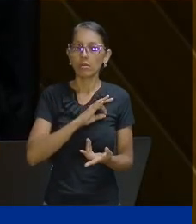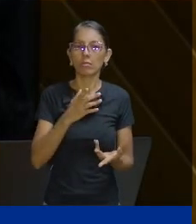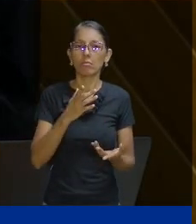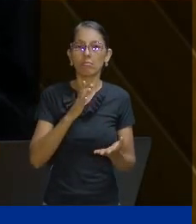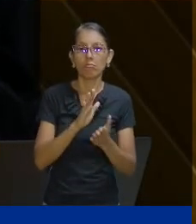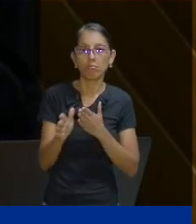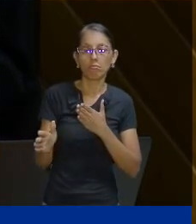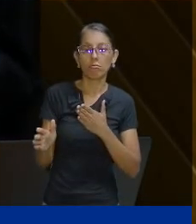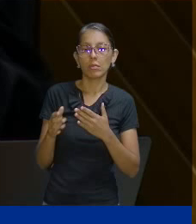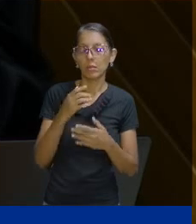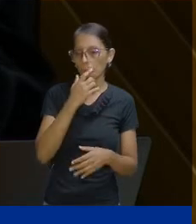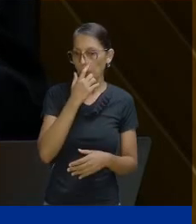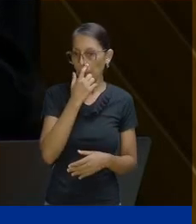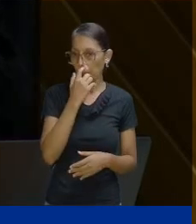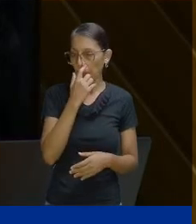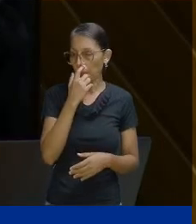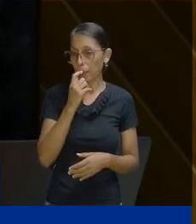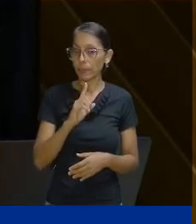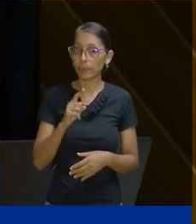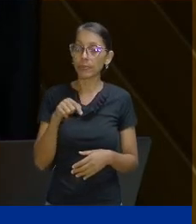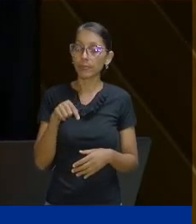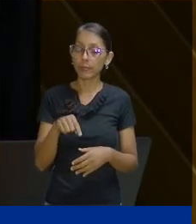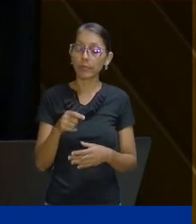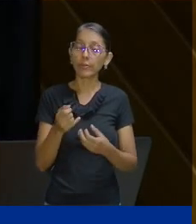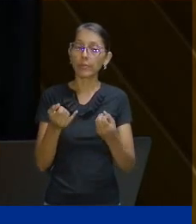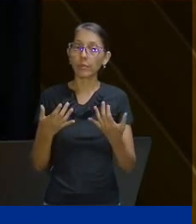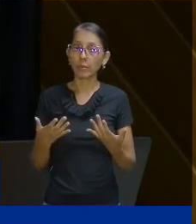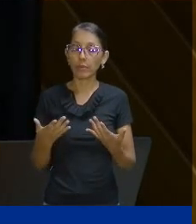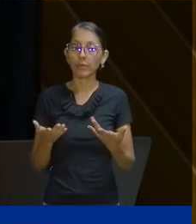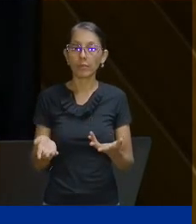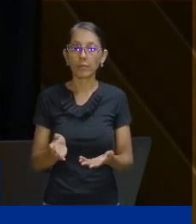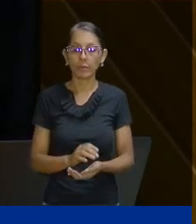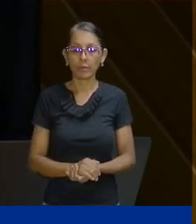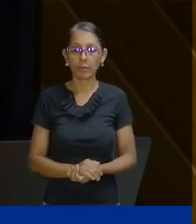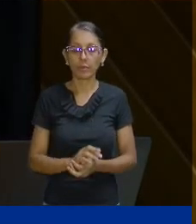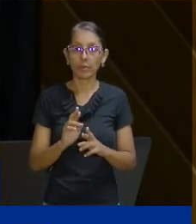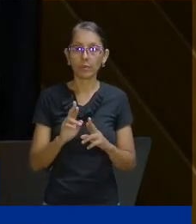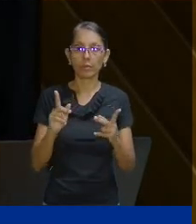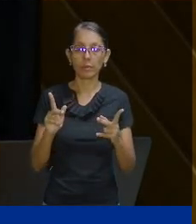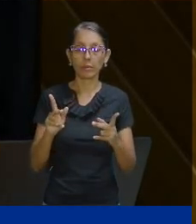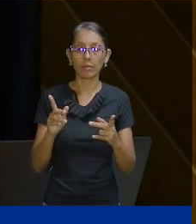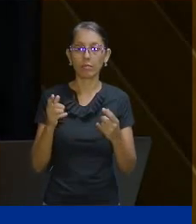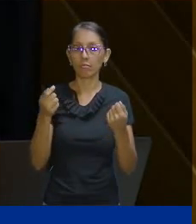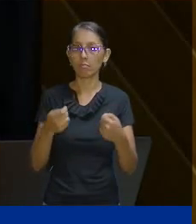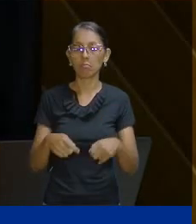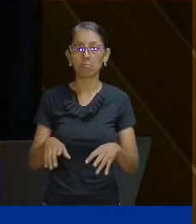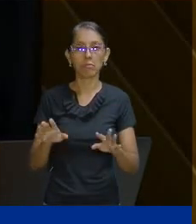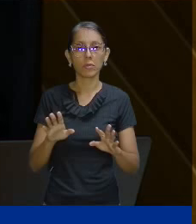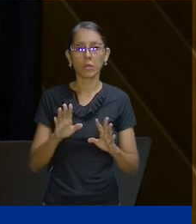Não, aqui foi apreendido, feito um laudo, e obviamente eu entendo que não é necessário trazer